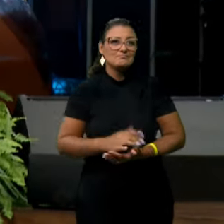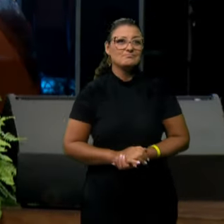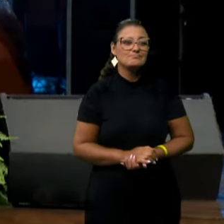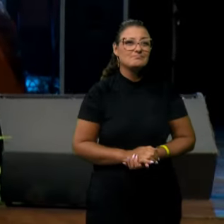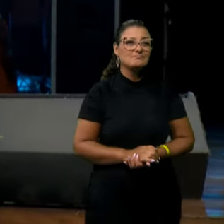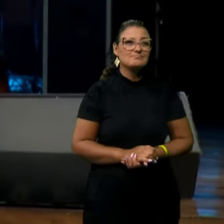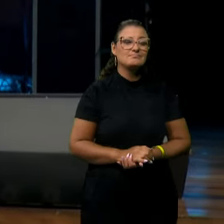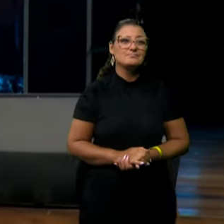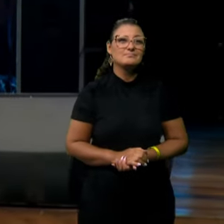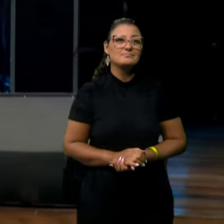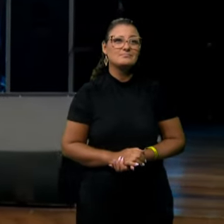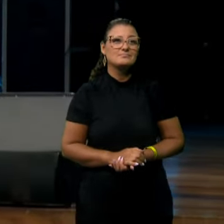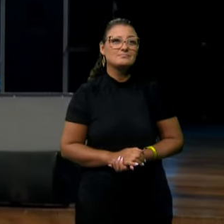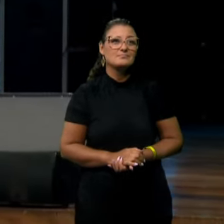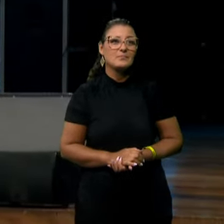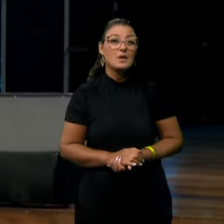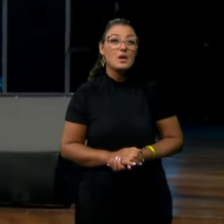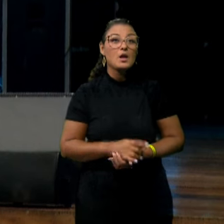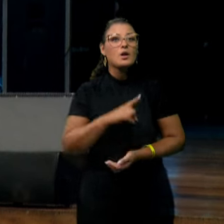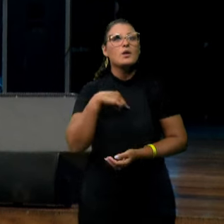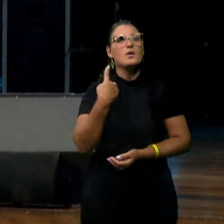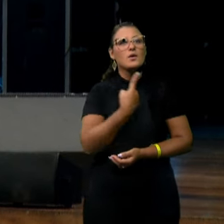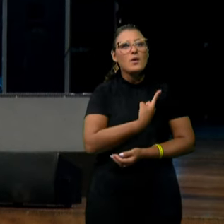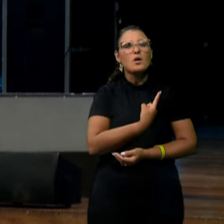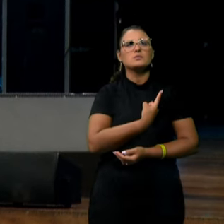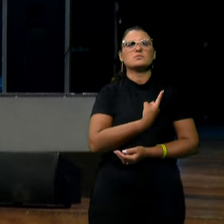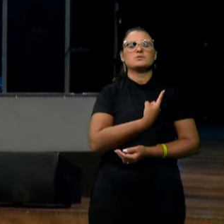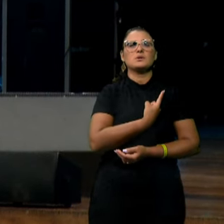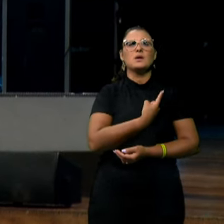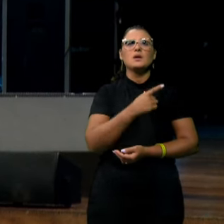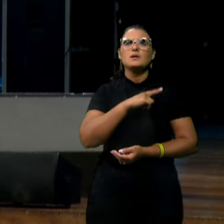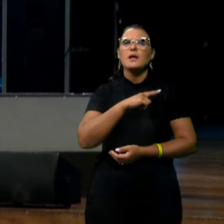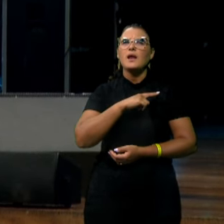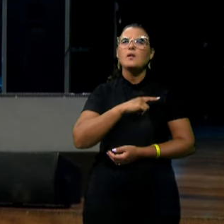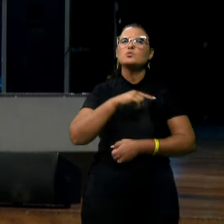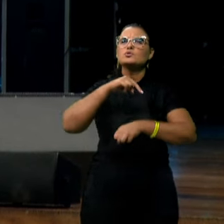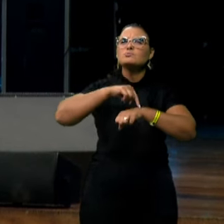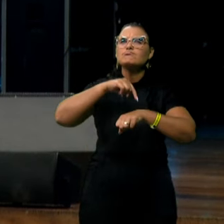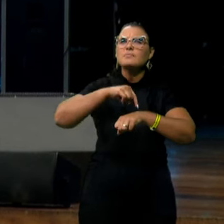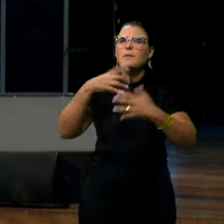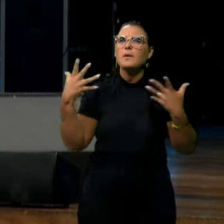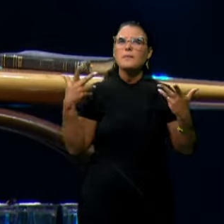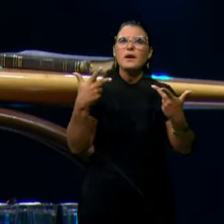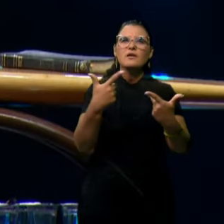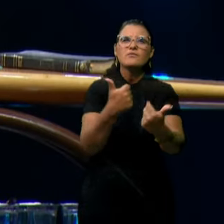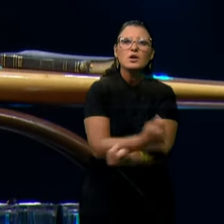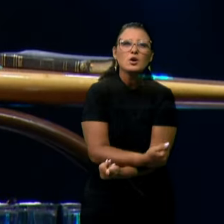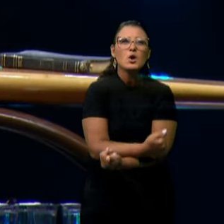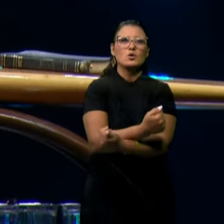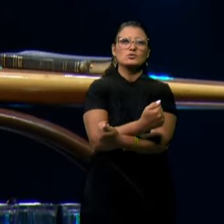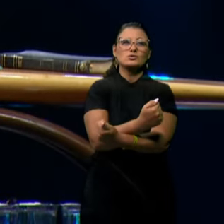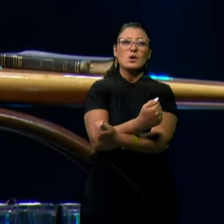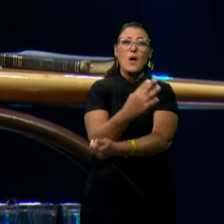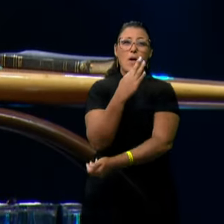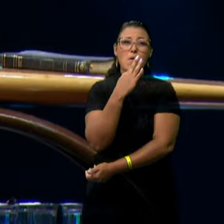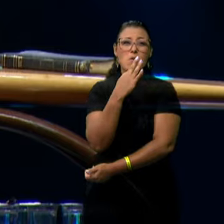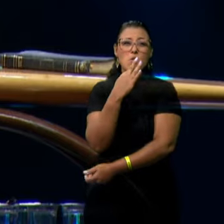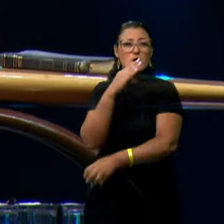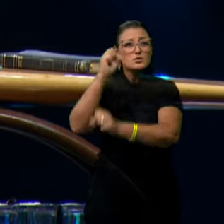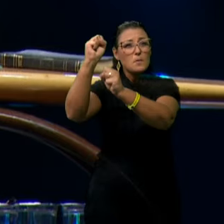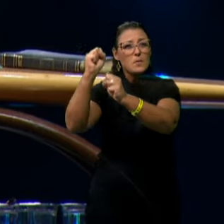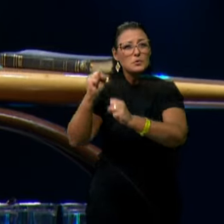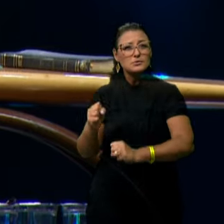nós teremos momentos maravilhosos aqui receio poder do Espírito Santo eu conheço a ser poder eu sei o poder dele